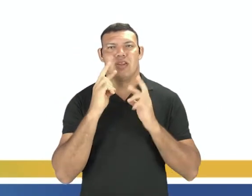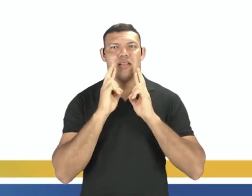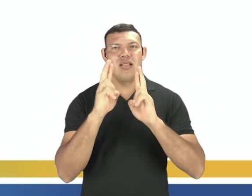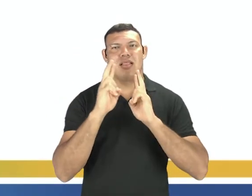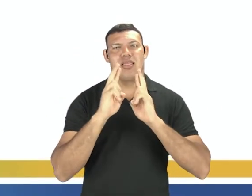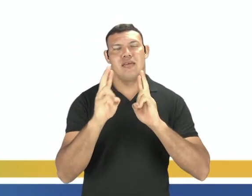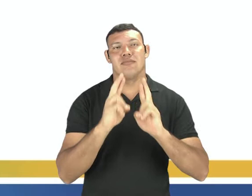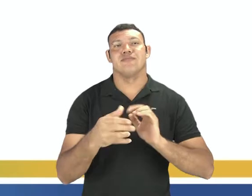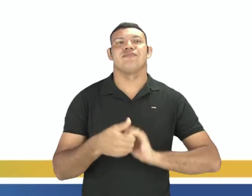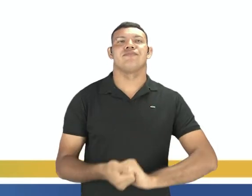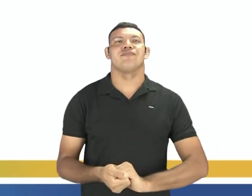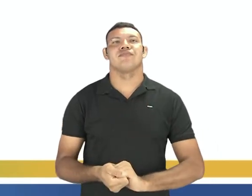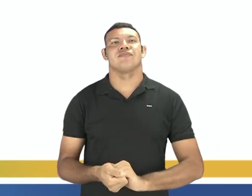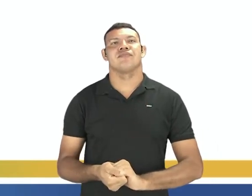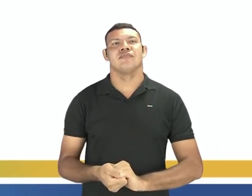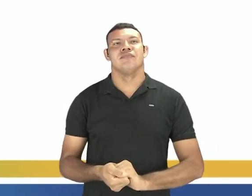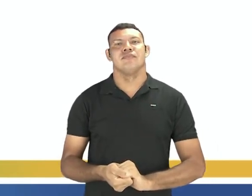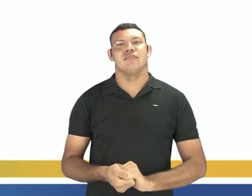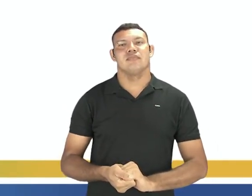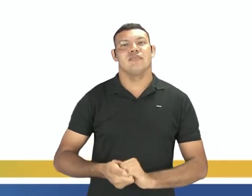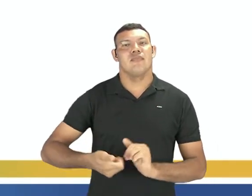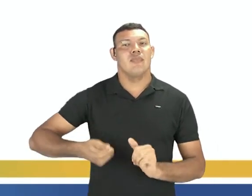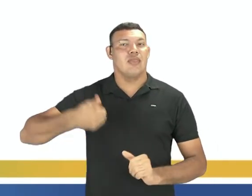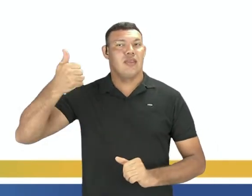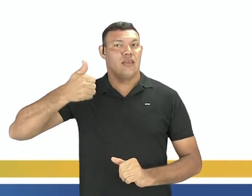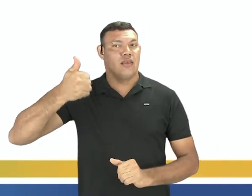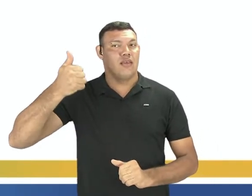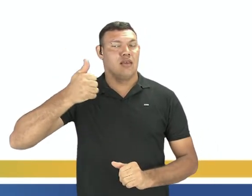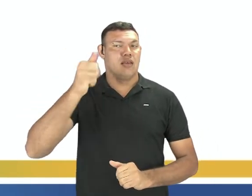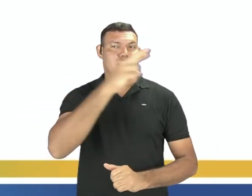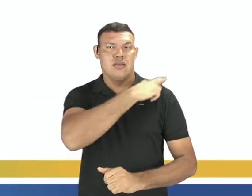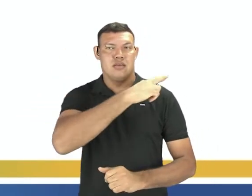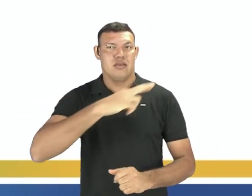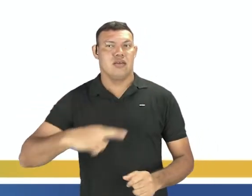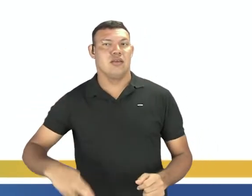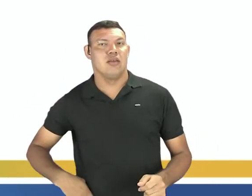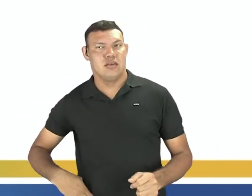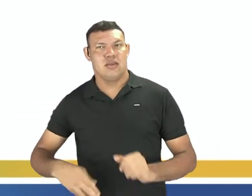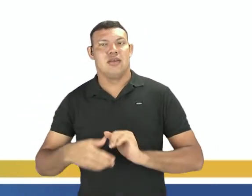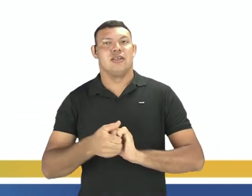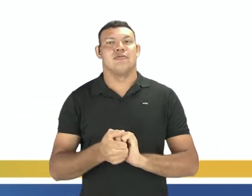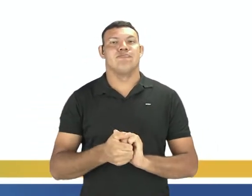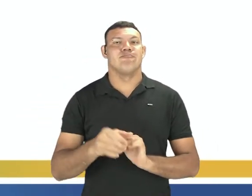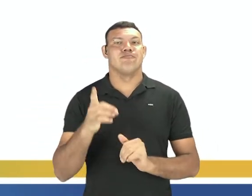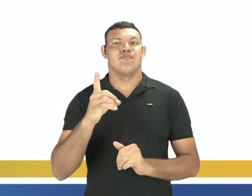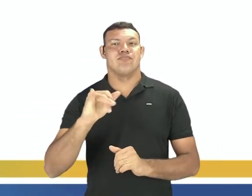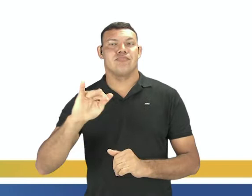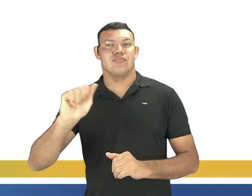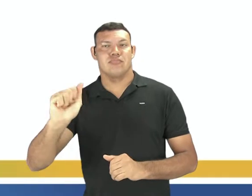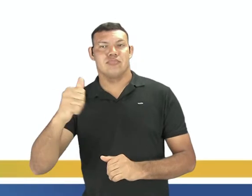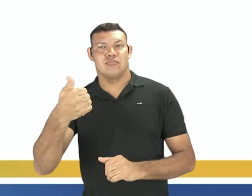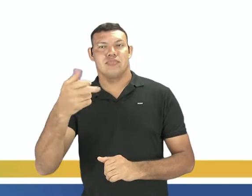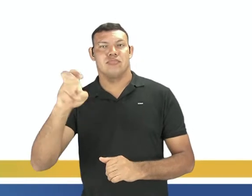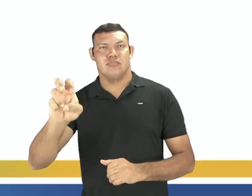Primeira República, né, que ela começa a partir de 15 de novembro, como eu disse para vocês, de